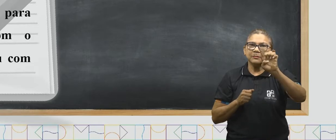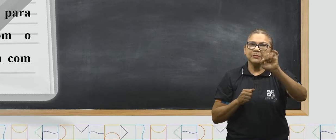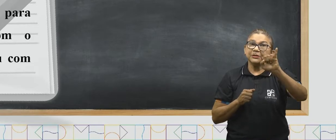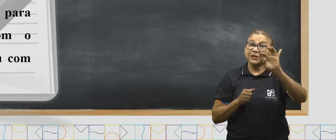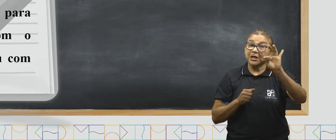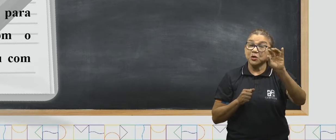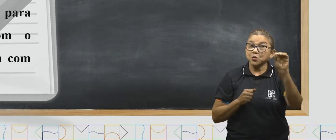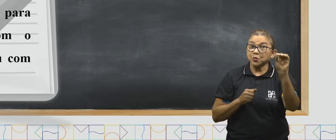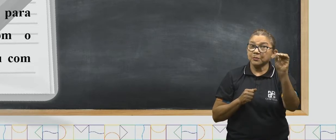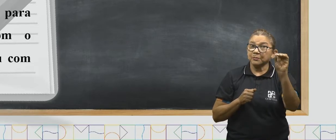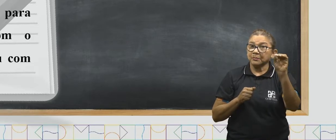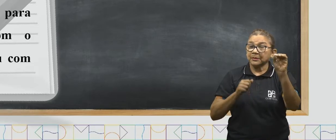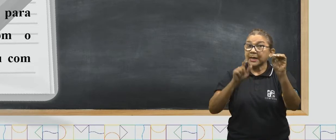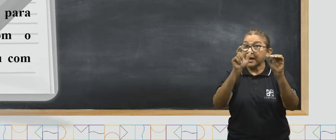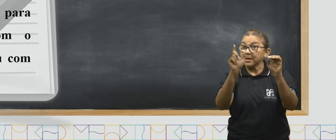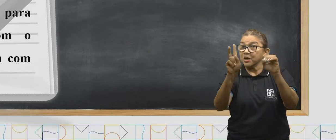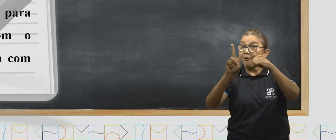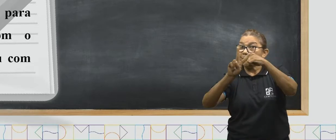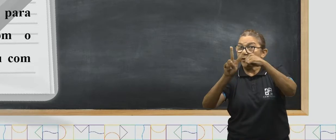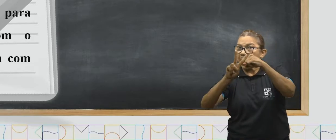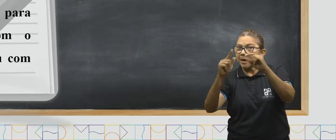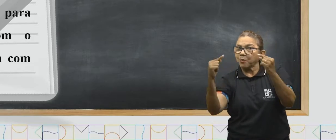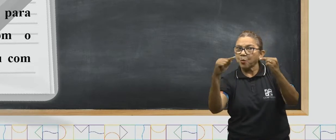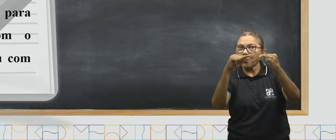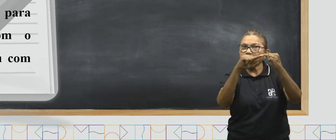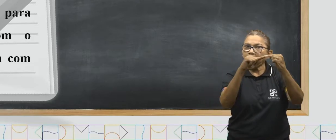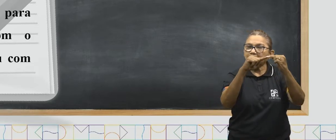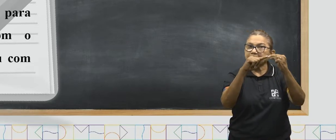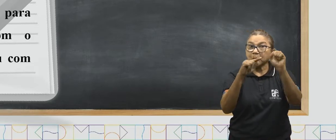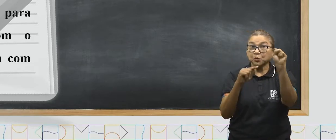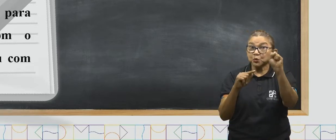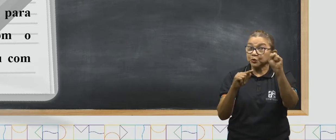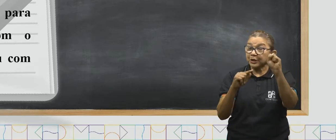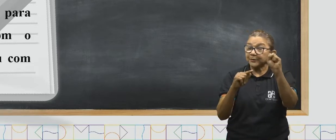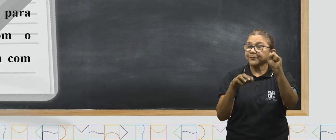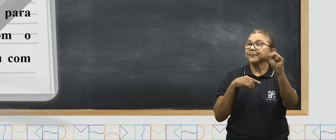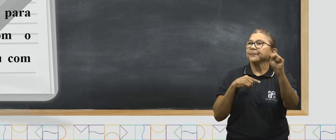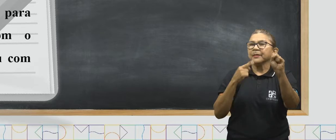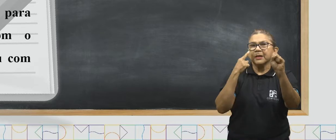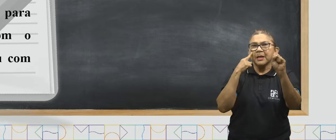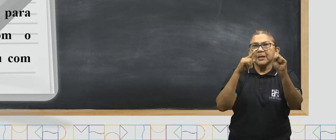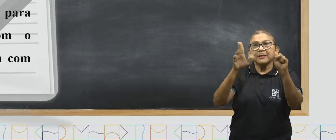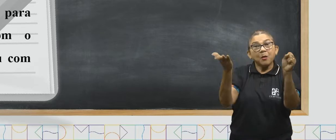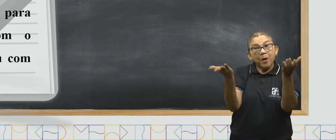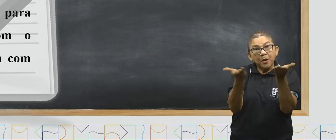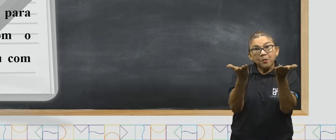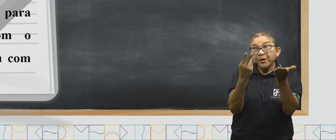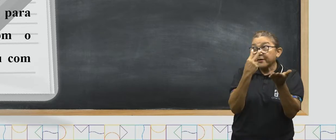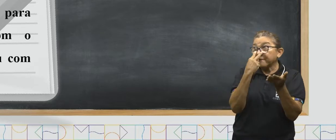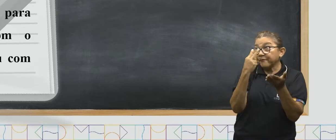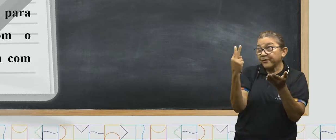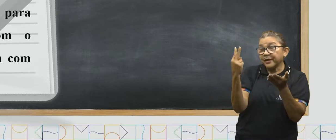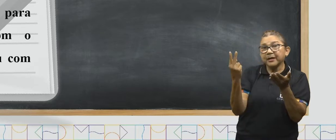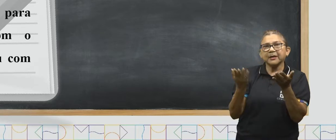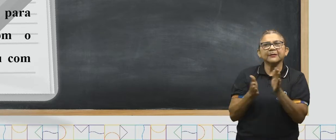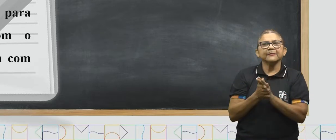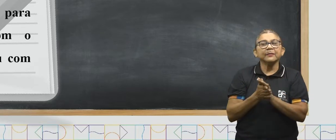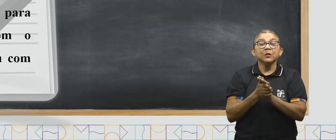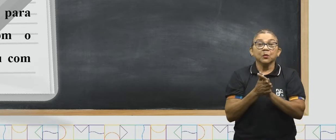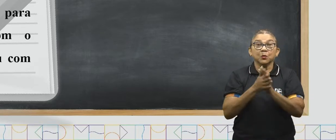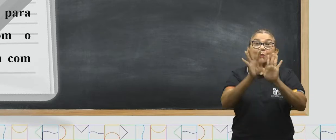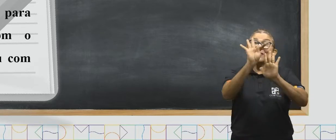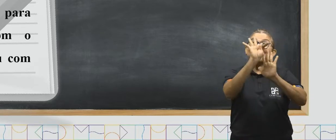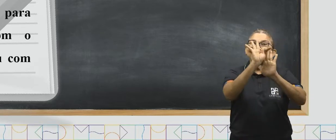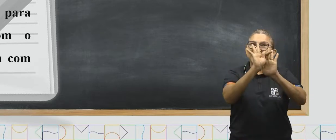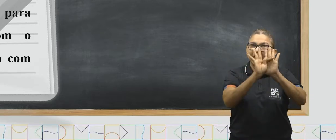sujeito, atendendo às regras impostas pela norma culta. Vamos agora verificar um